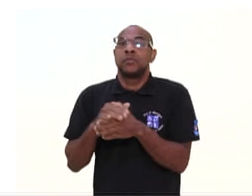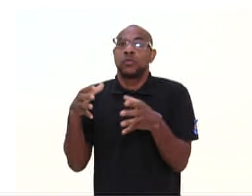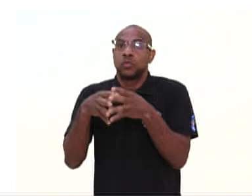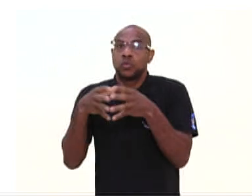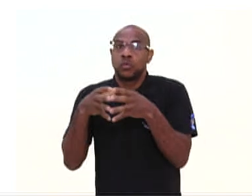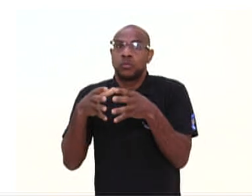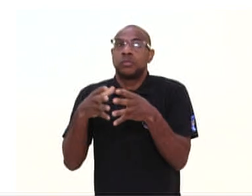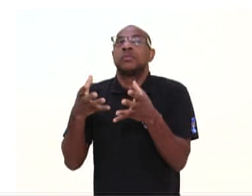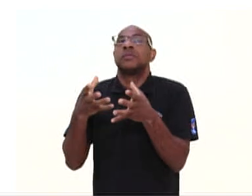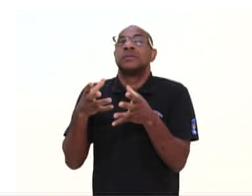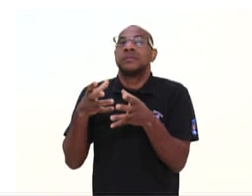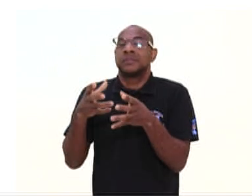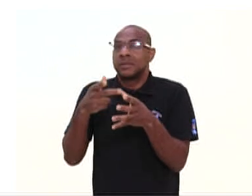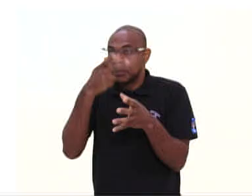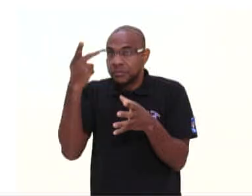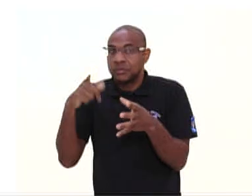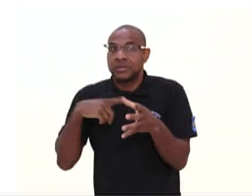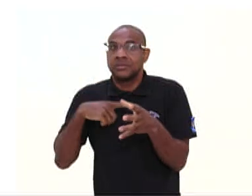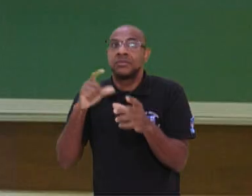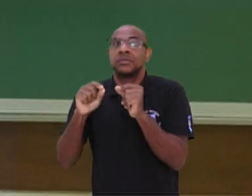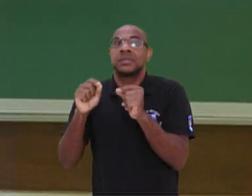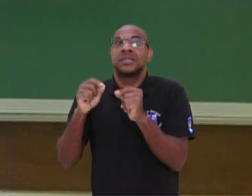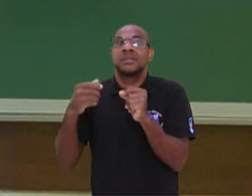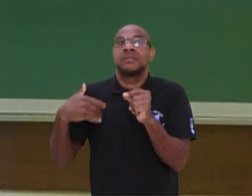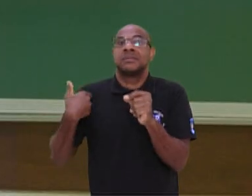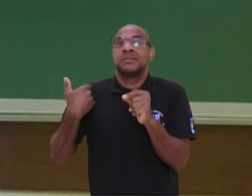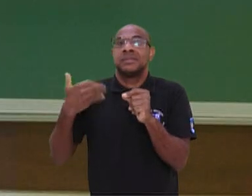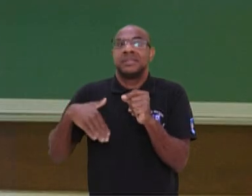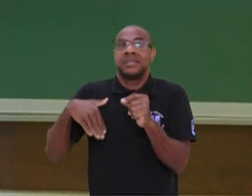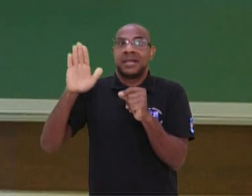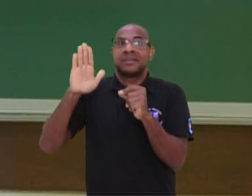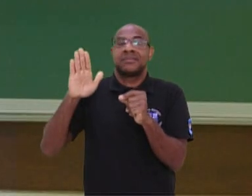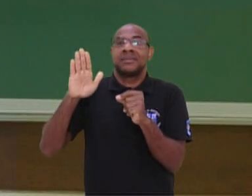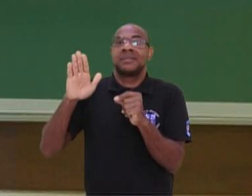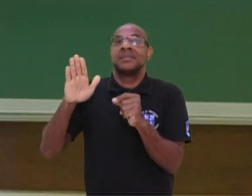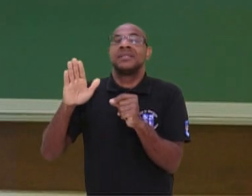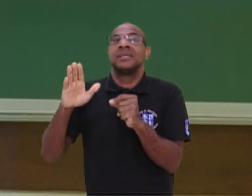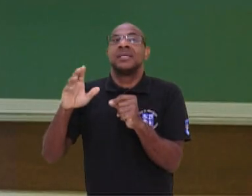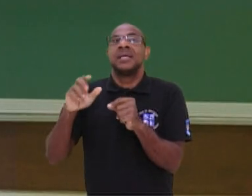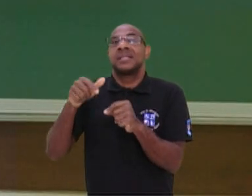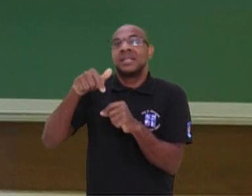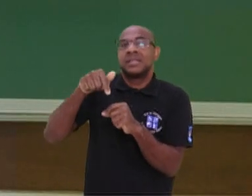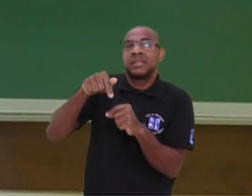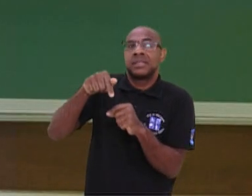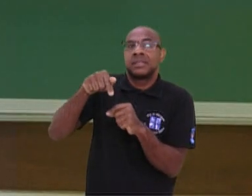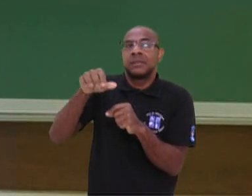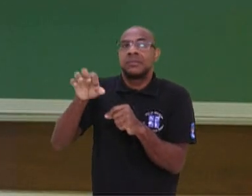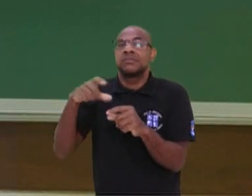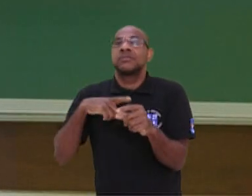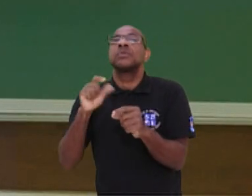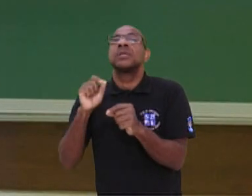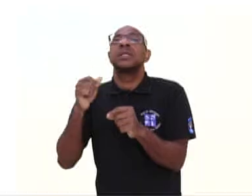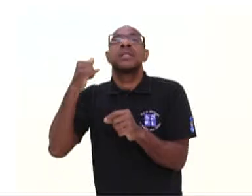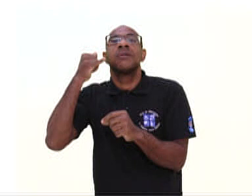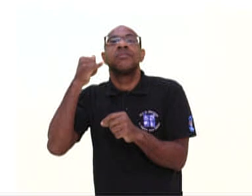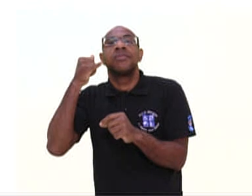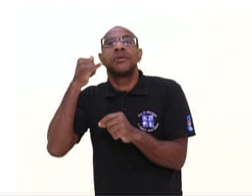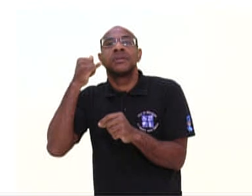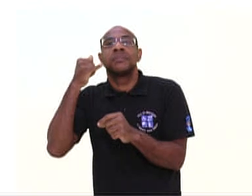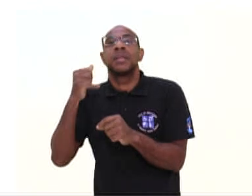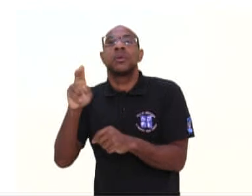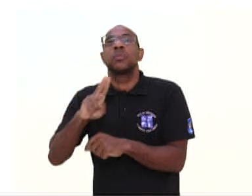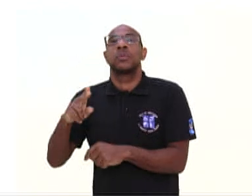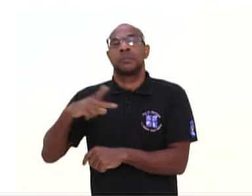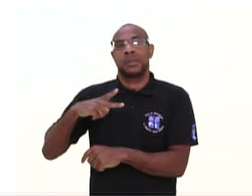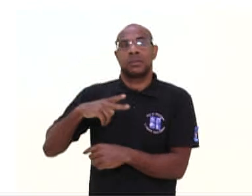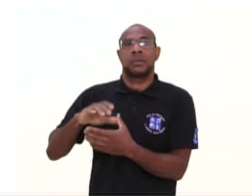79,3% tinham um telefone móvel celular para uso pessoal. Pois bem, dentre os motivos alegados pelas